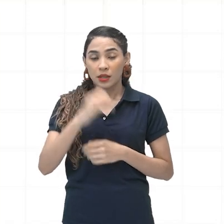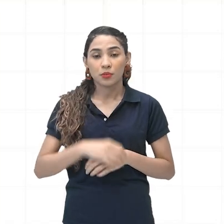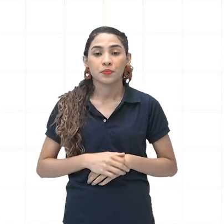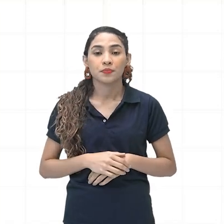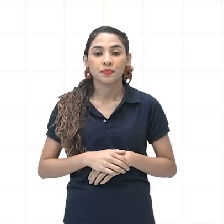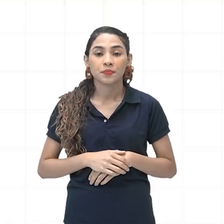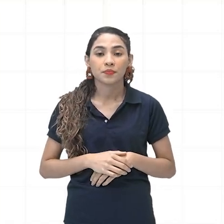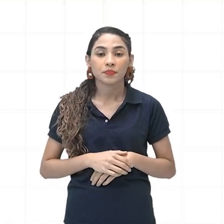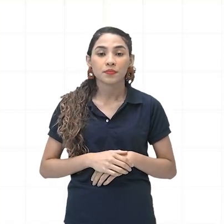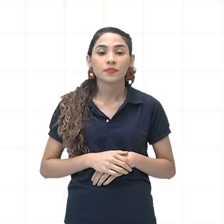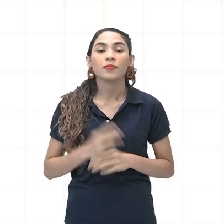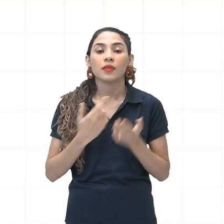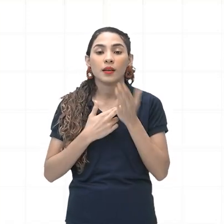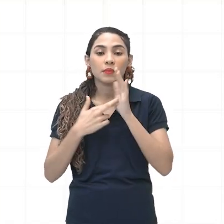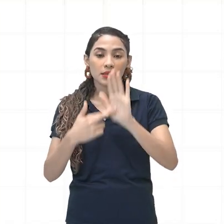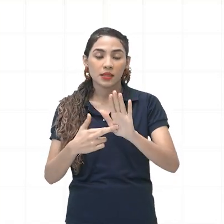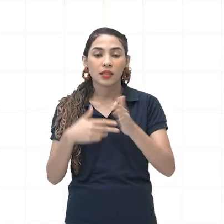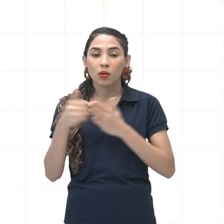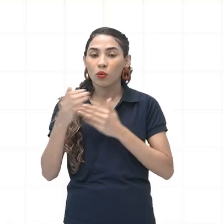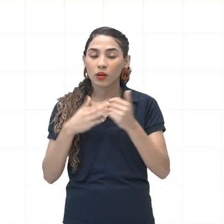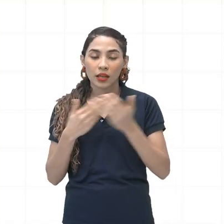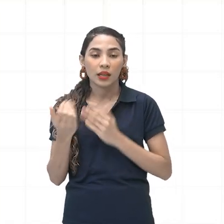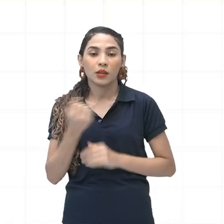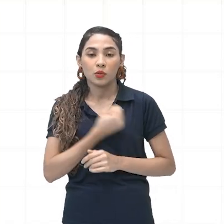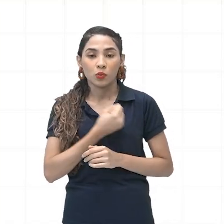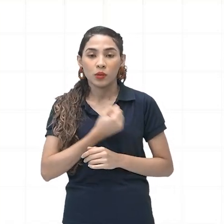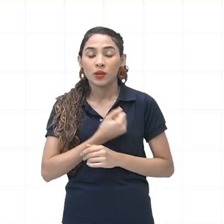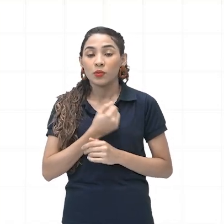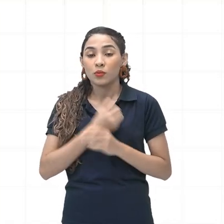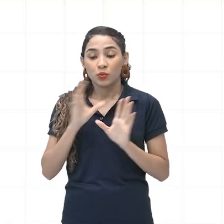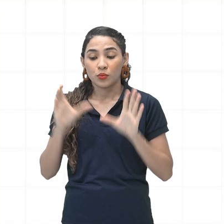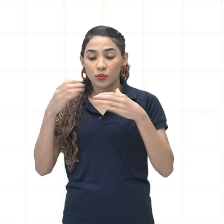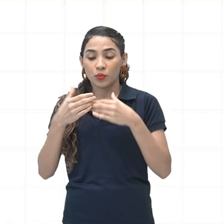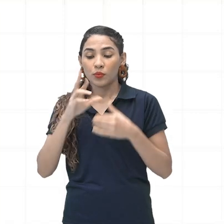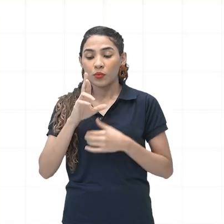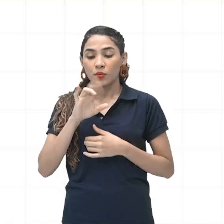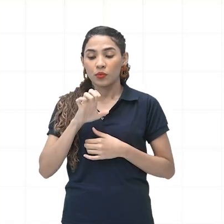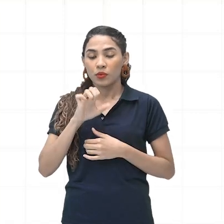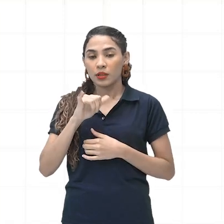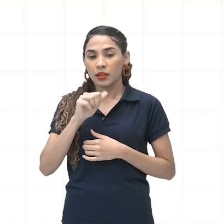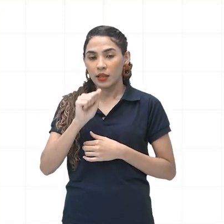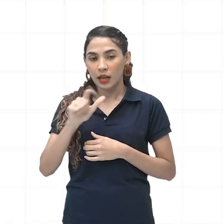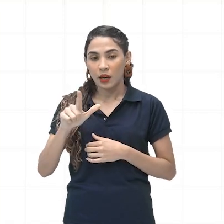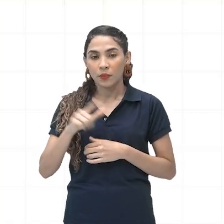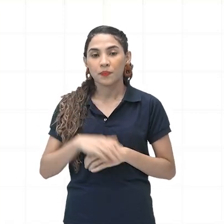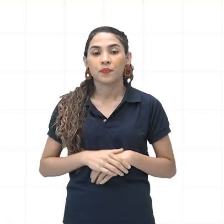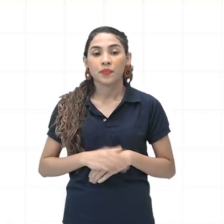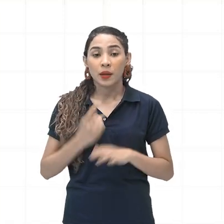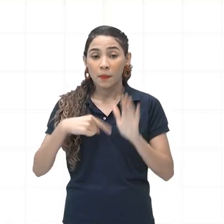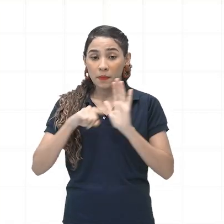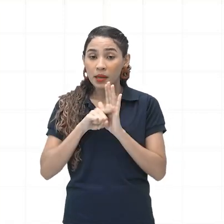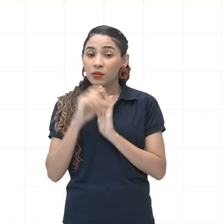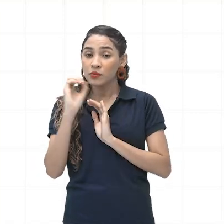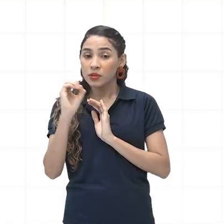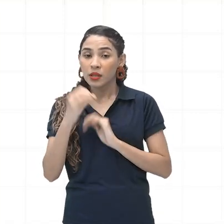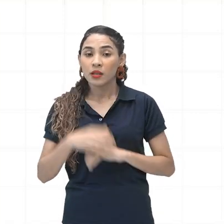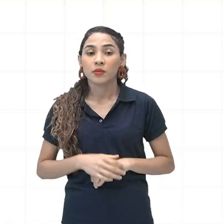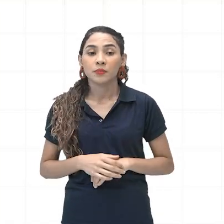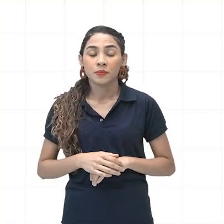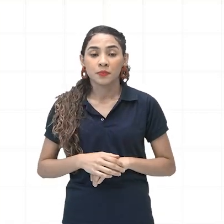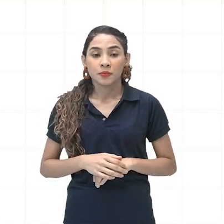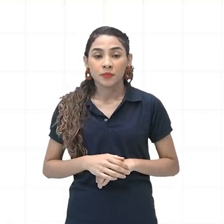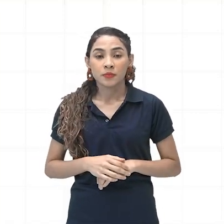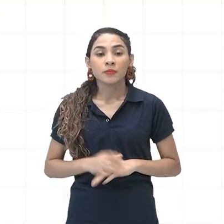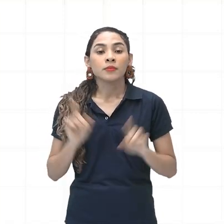Então, esse A está representando qualquer número real menos o 0. Temos aqui a operação da divisão